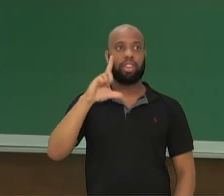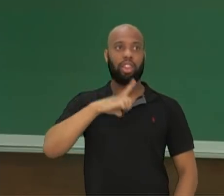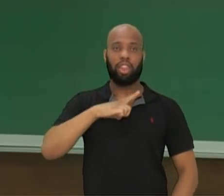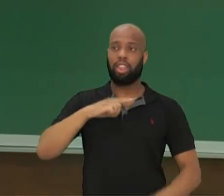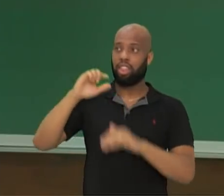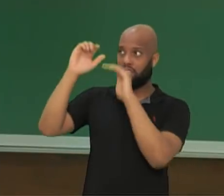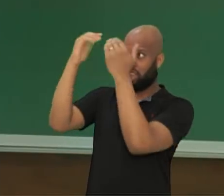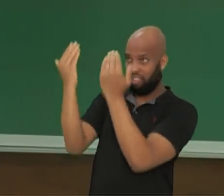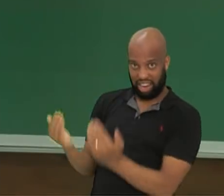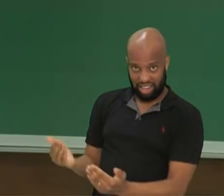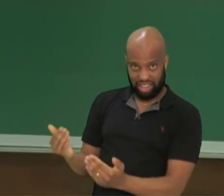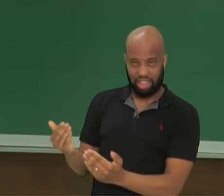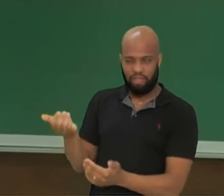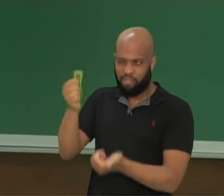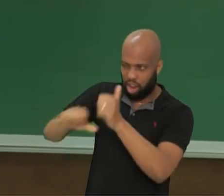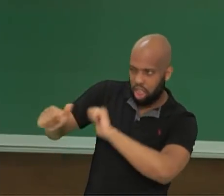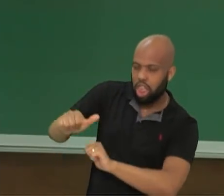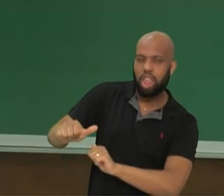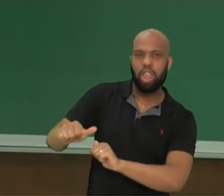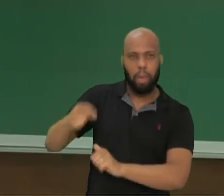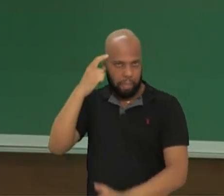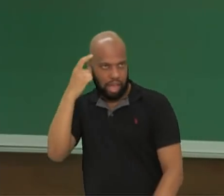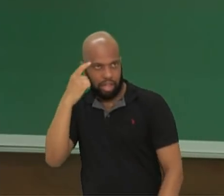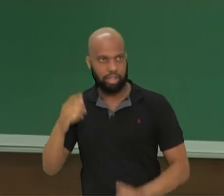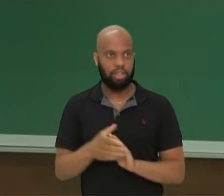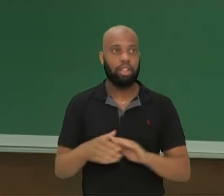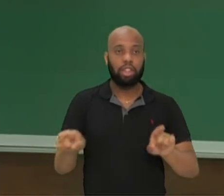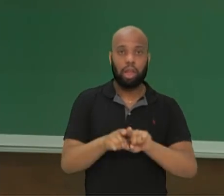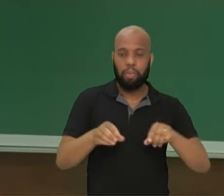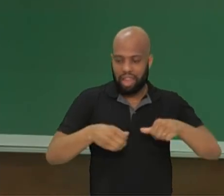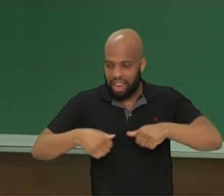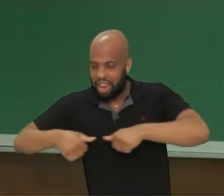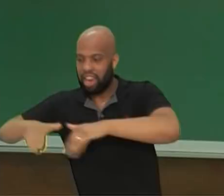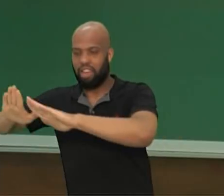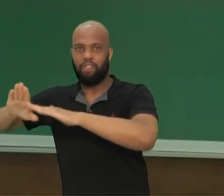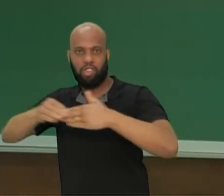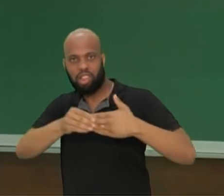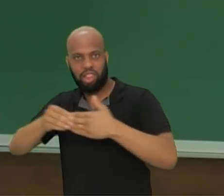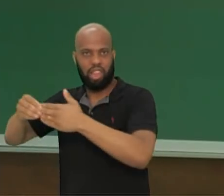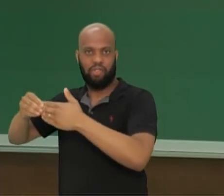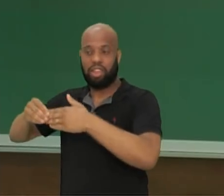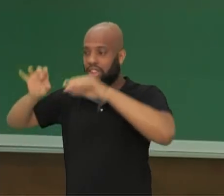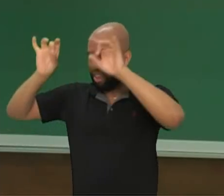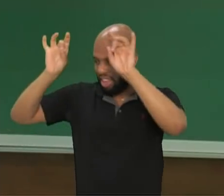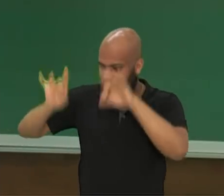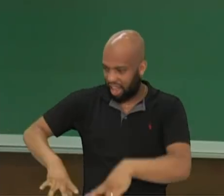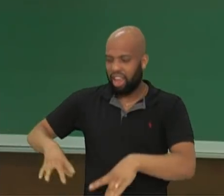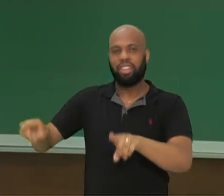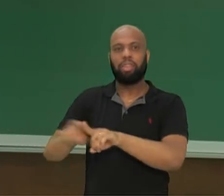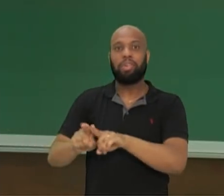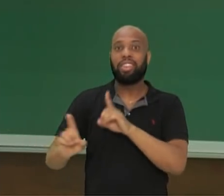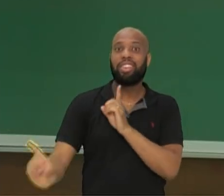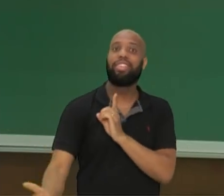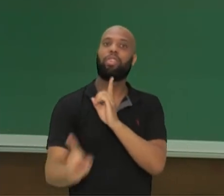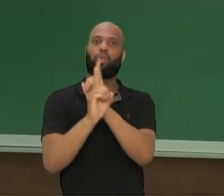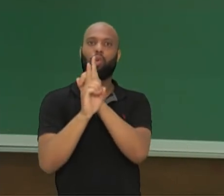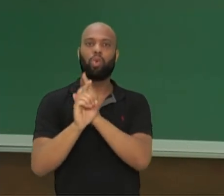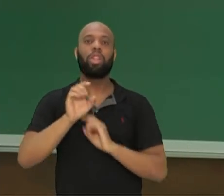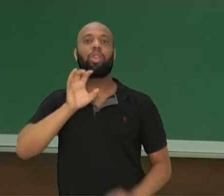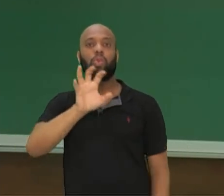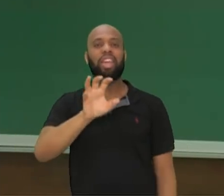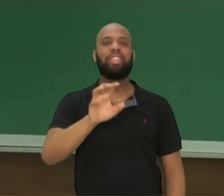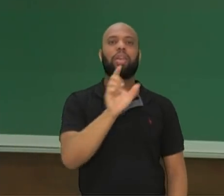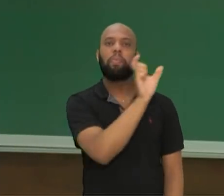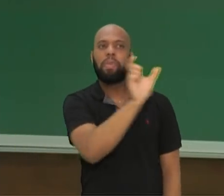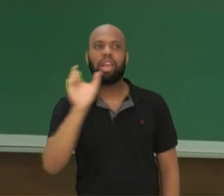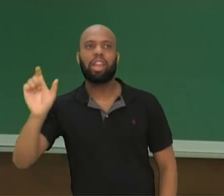avalia, levam, descartam e encontram, né? Essas palavras,